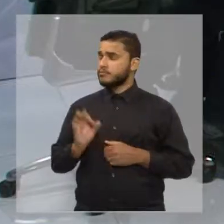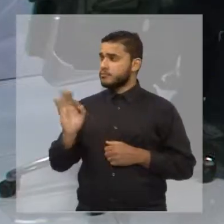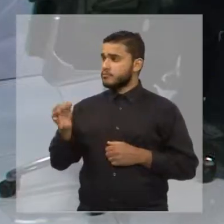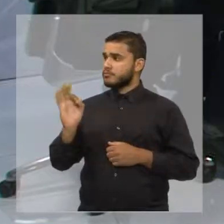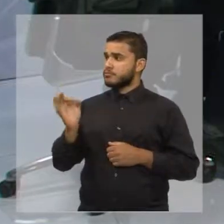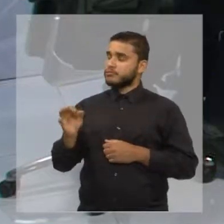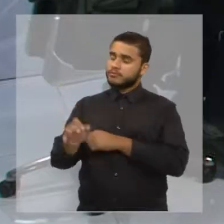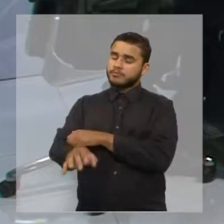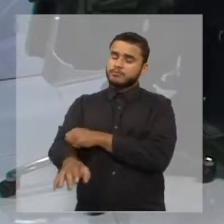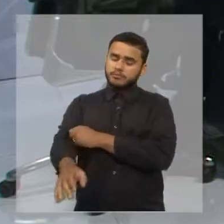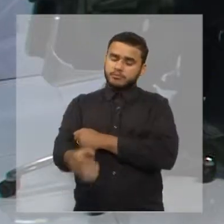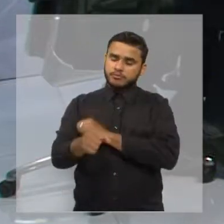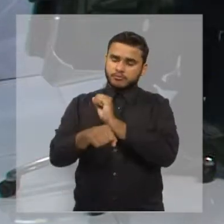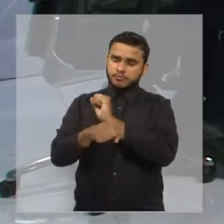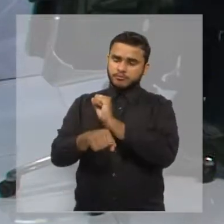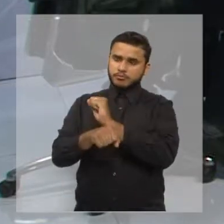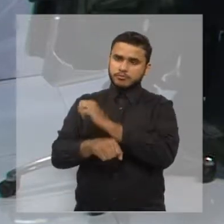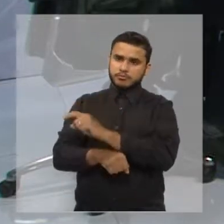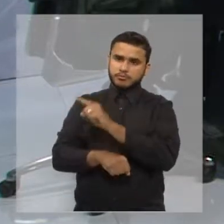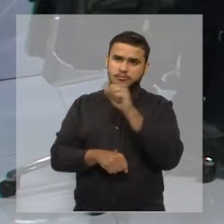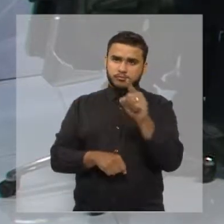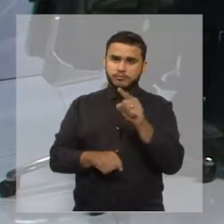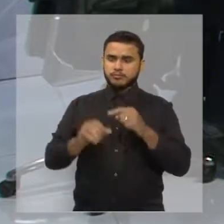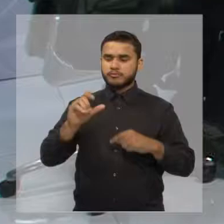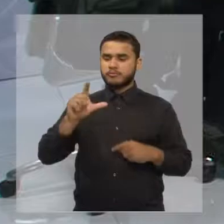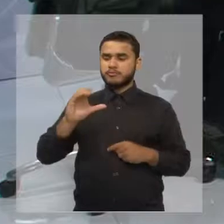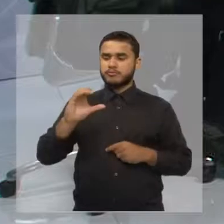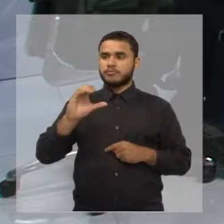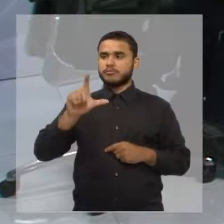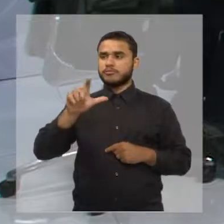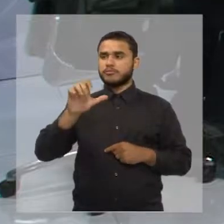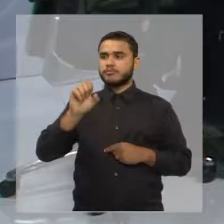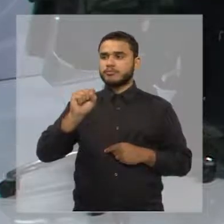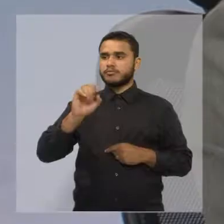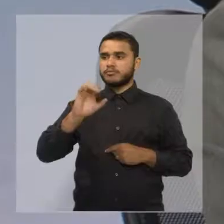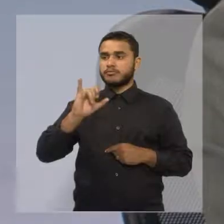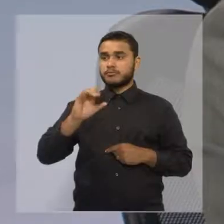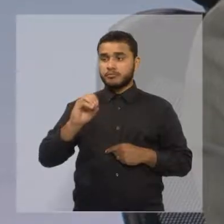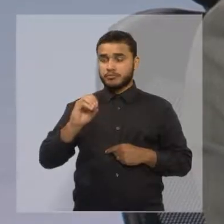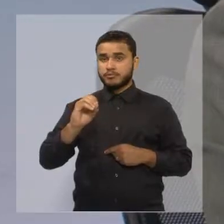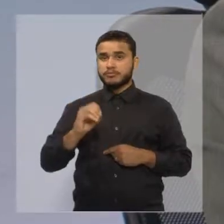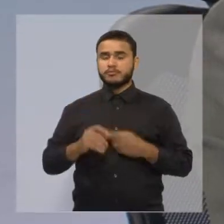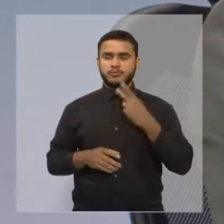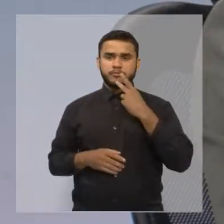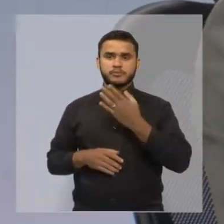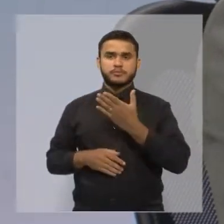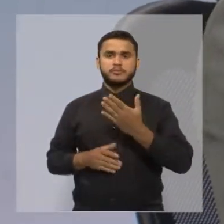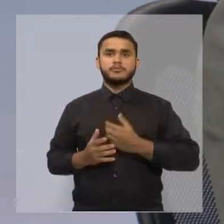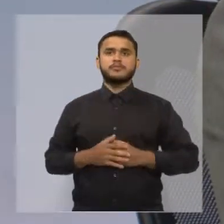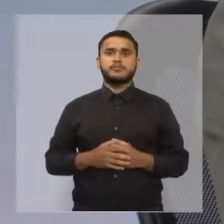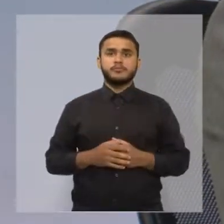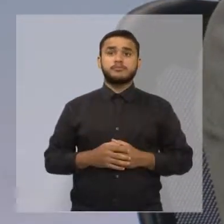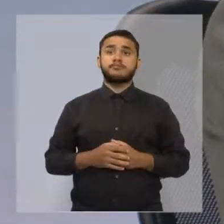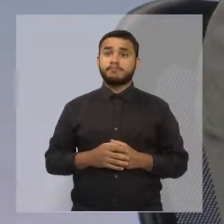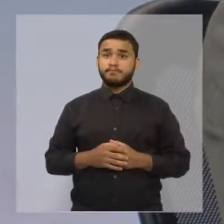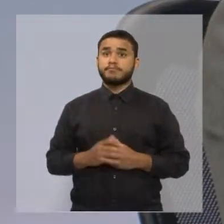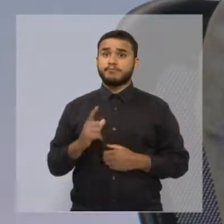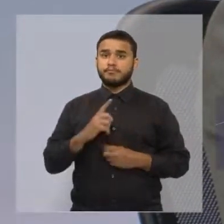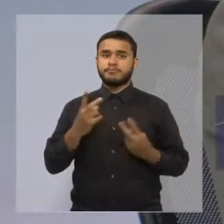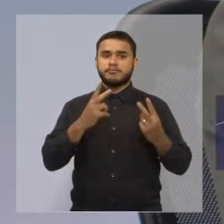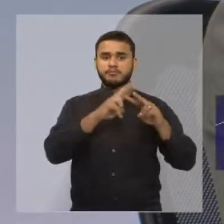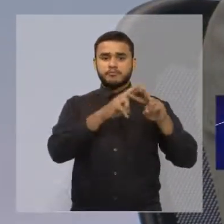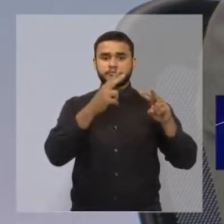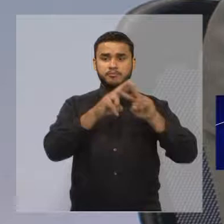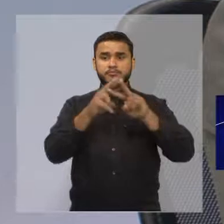partir da sua fala. Eu vou voltar a discutir a questão da prisão, que eu usei a expressão, quase virou